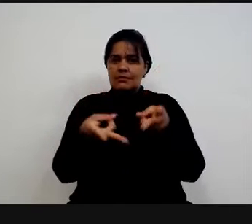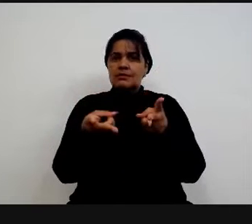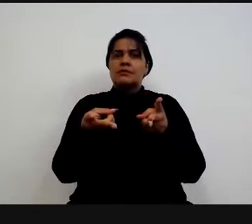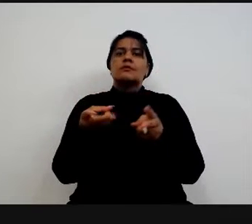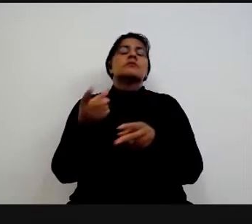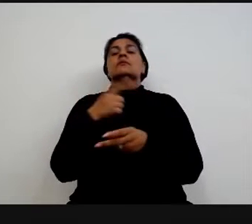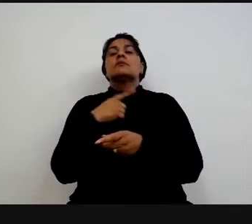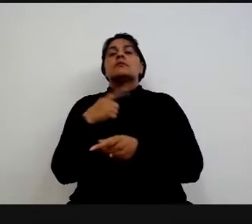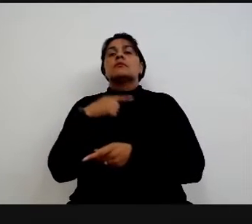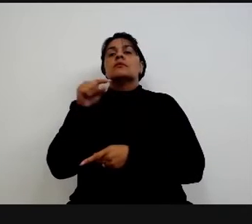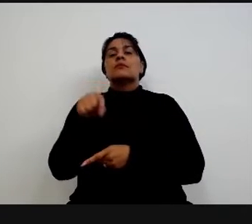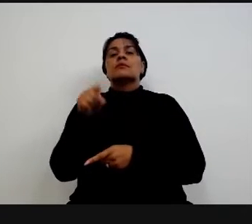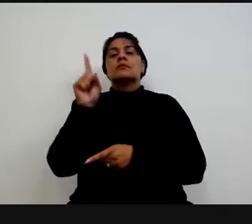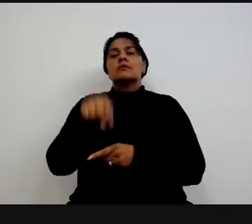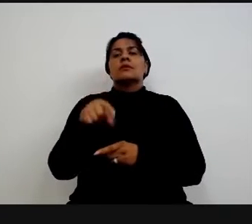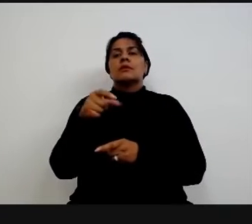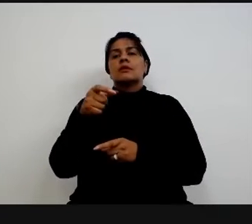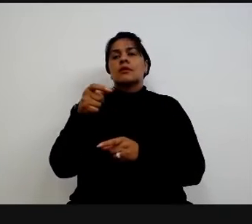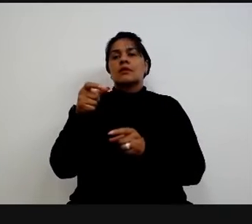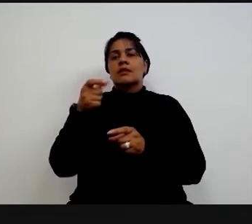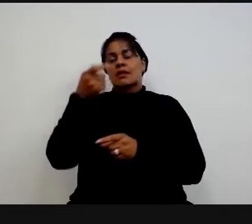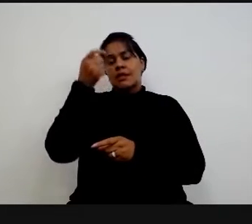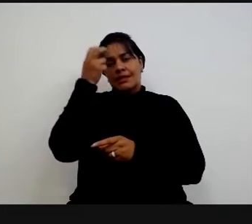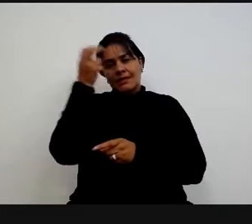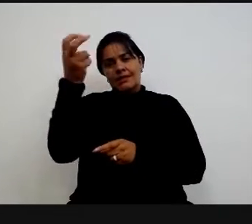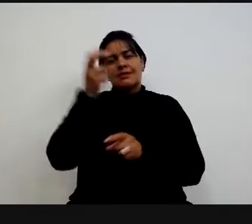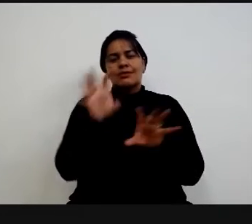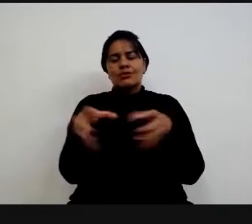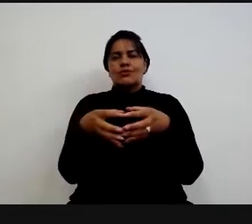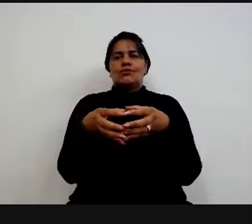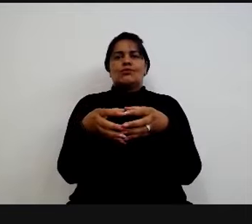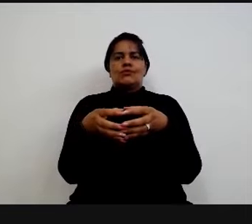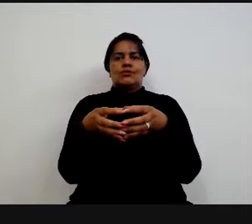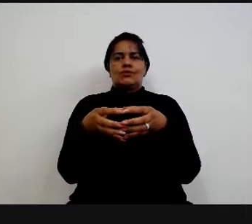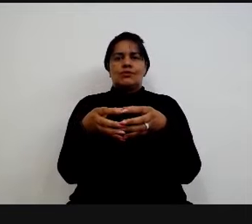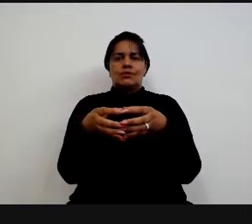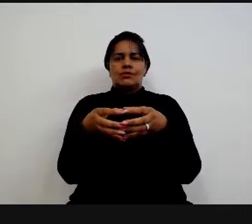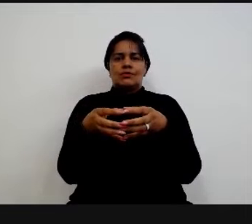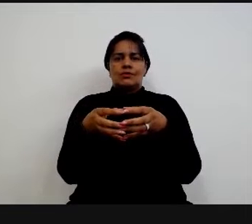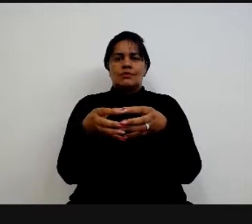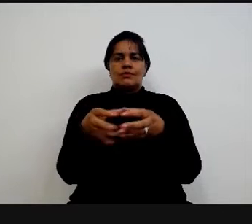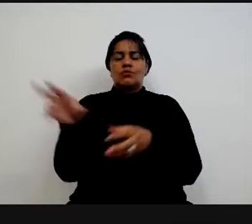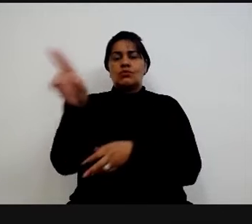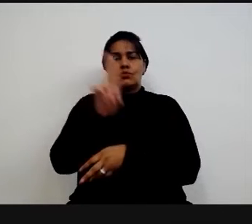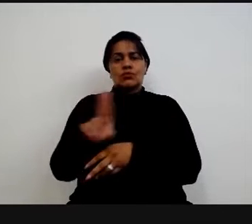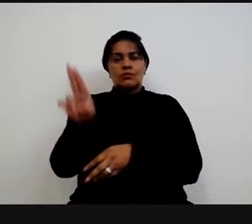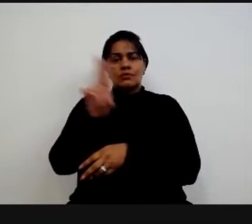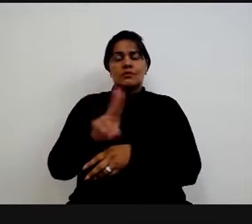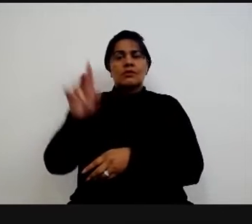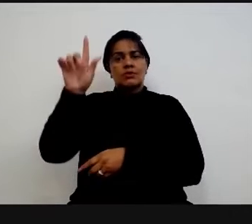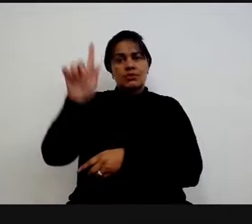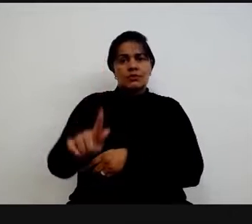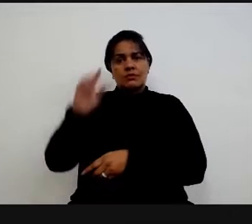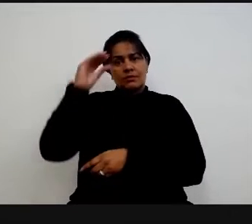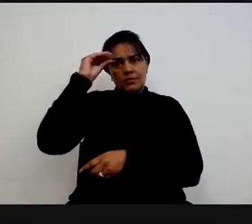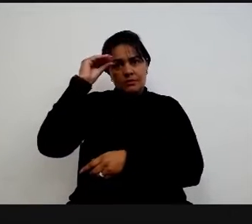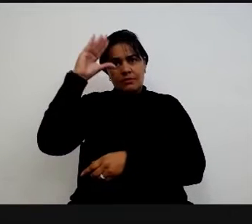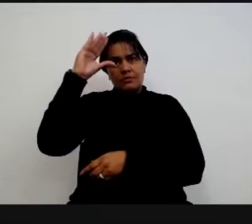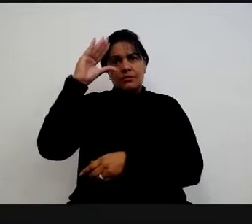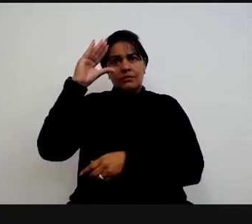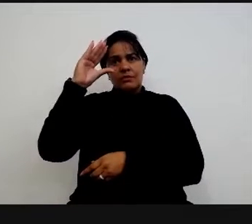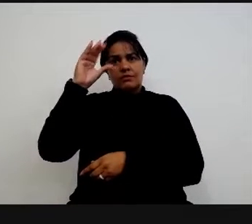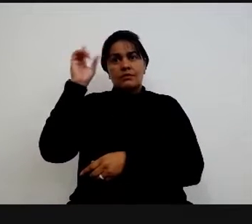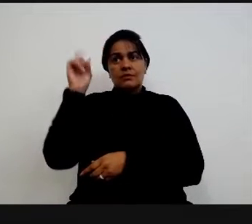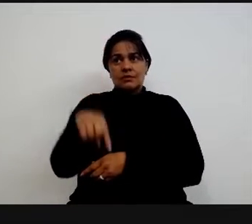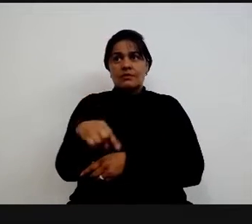mais a inteligência coletiva. Quer dizer, essa questão de usar a gestão do conhecimento como